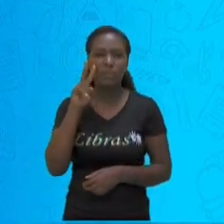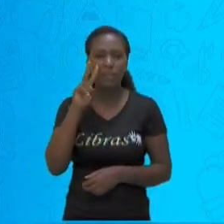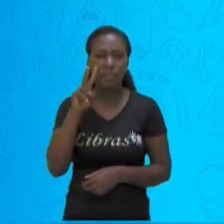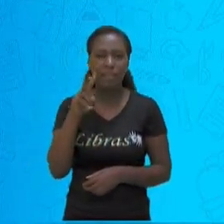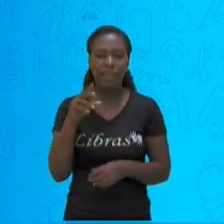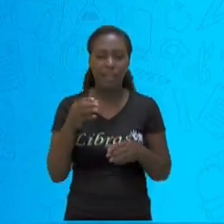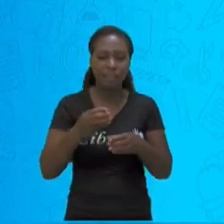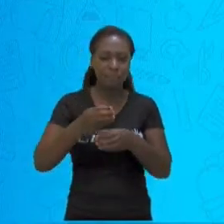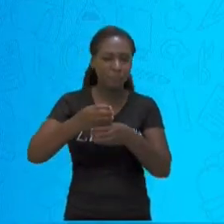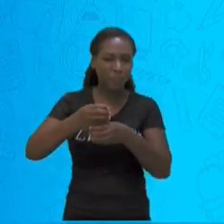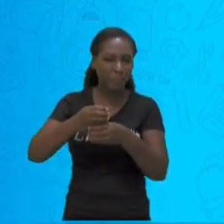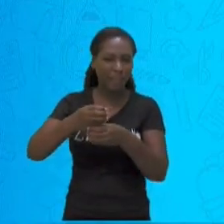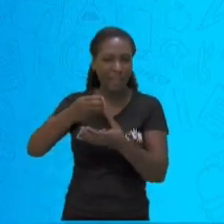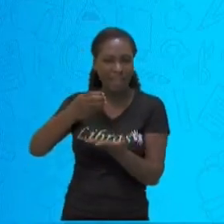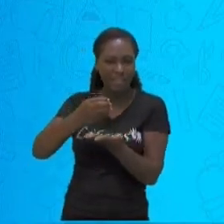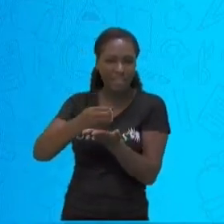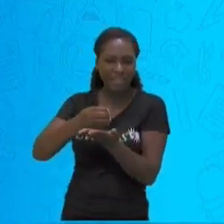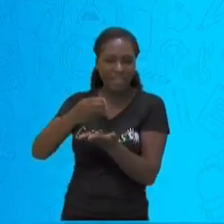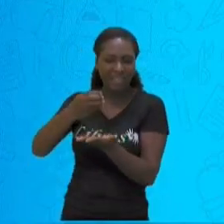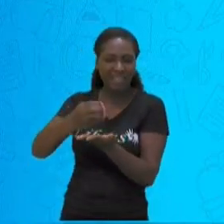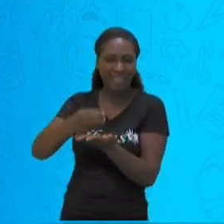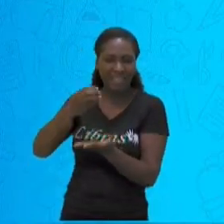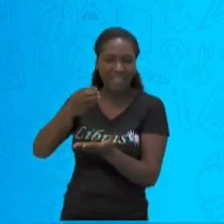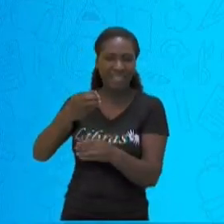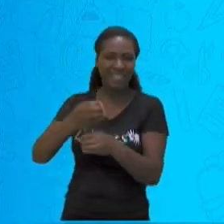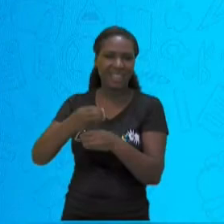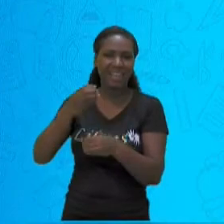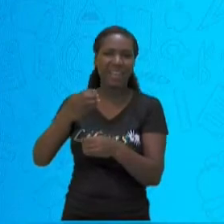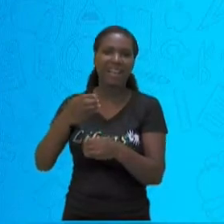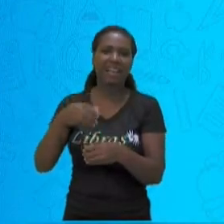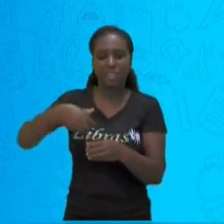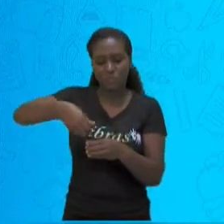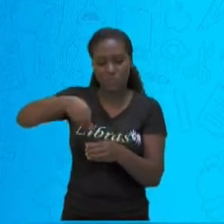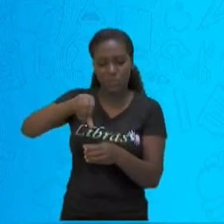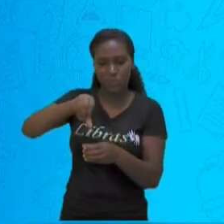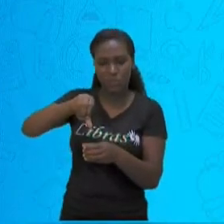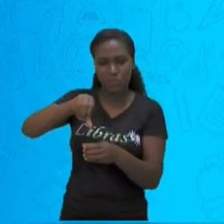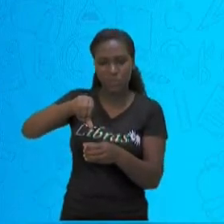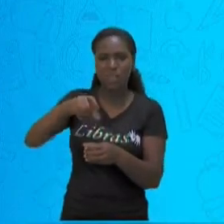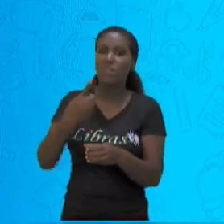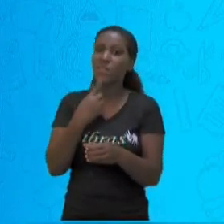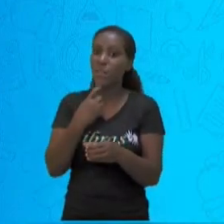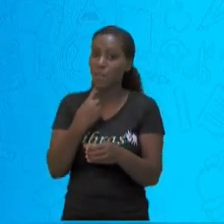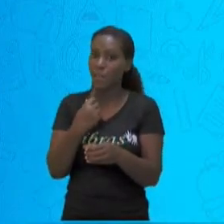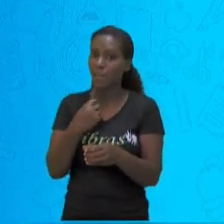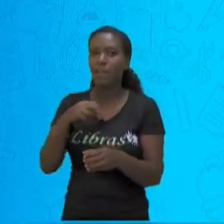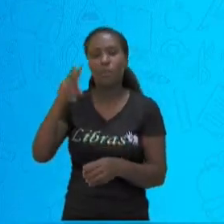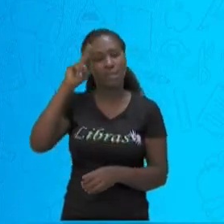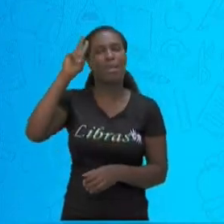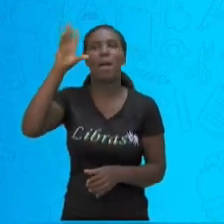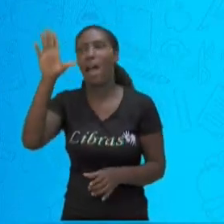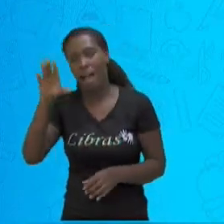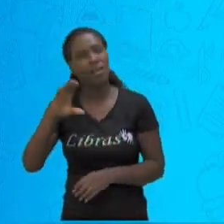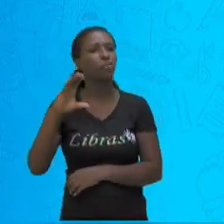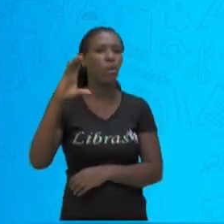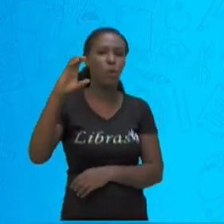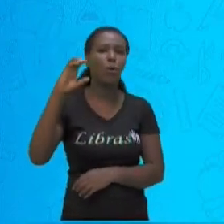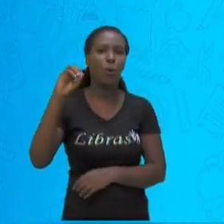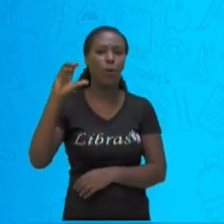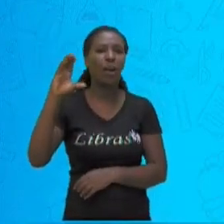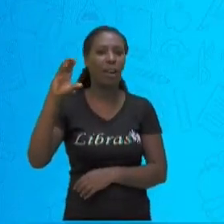falei que muitas das vezes não valorizamos todos os sucos que temos nesse país tropical?